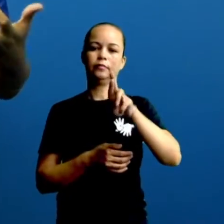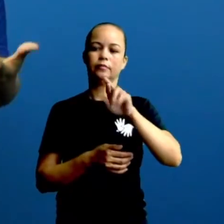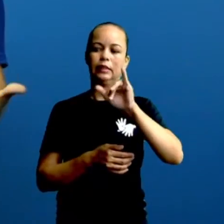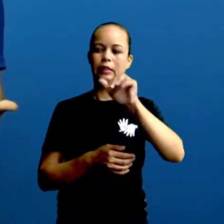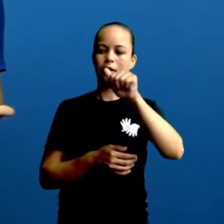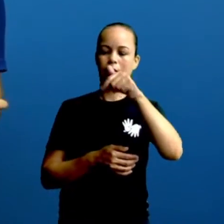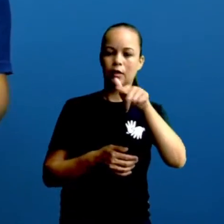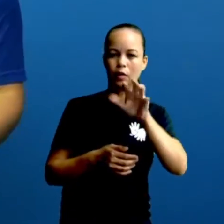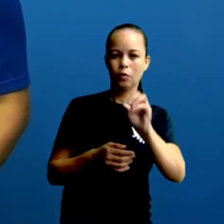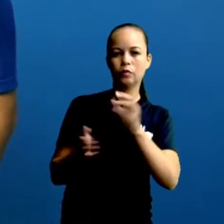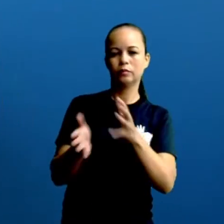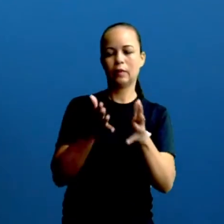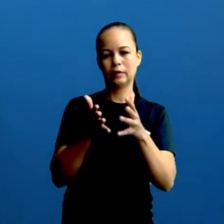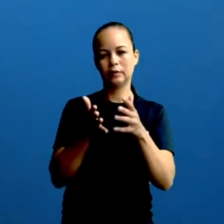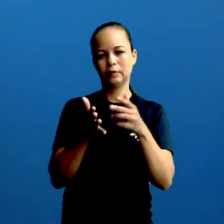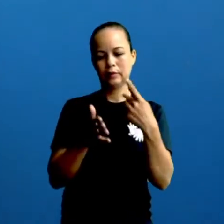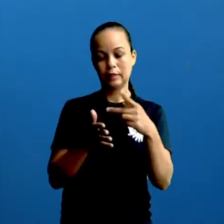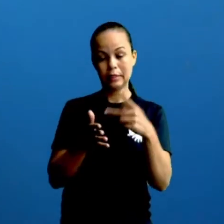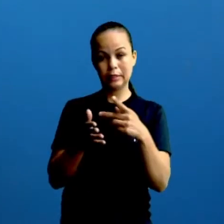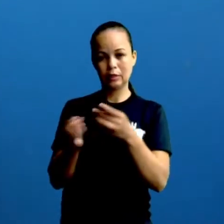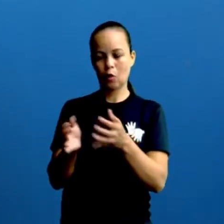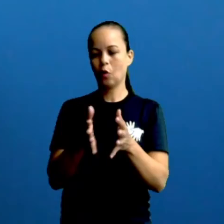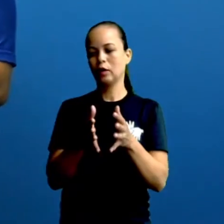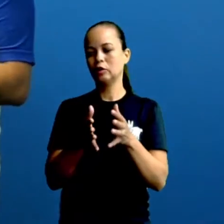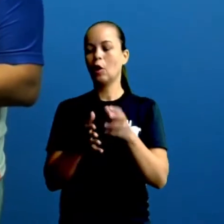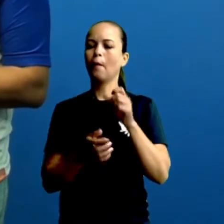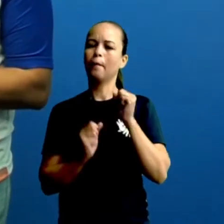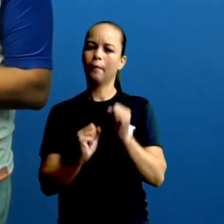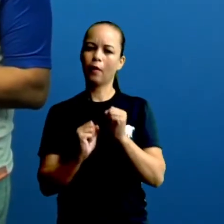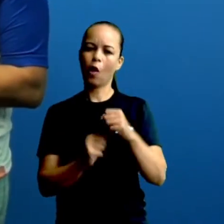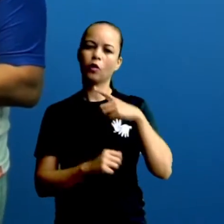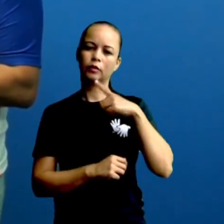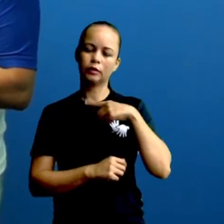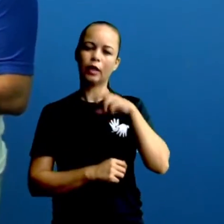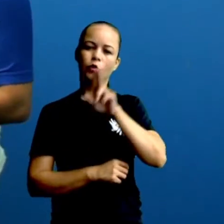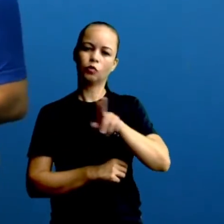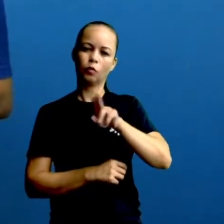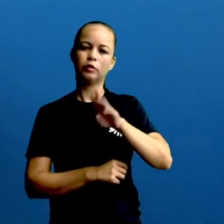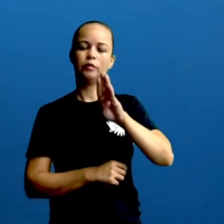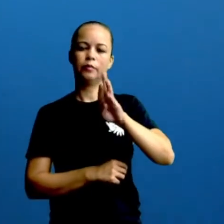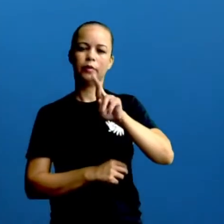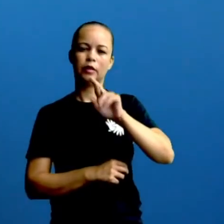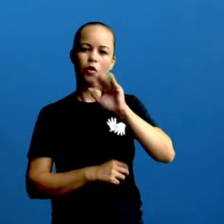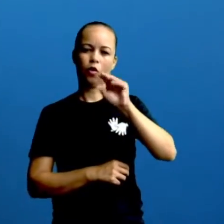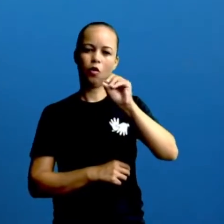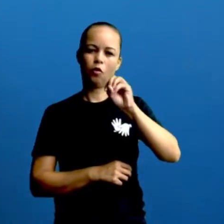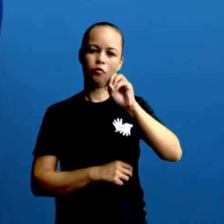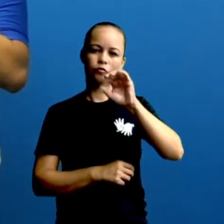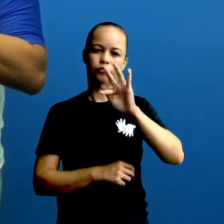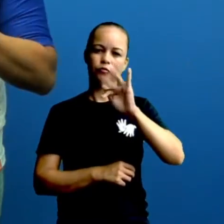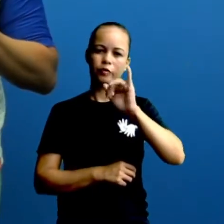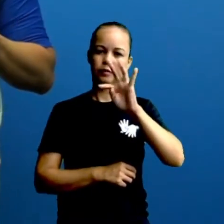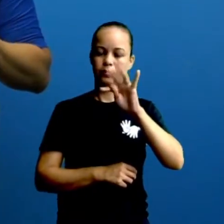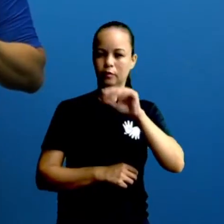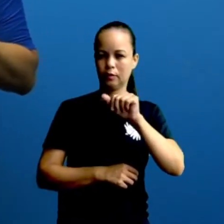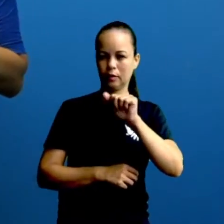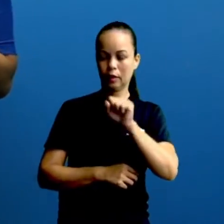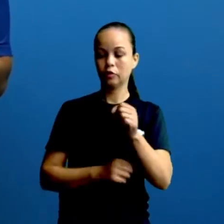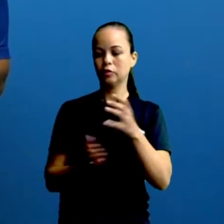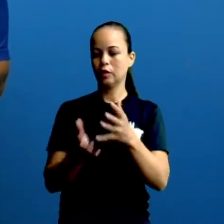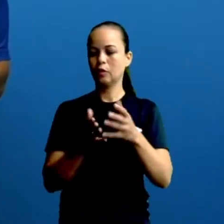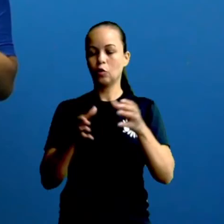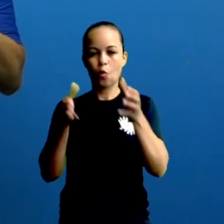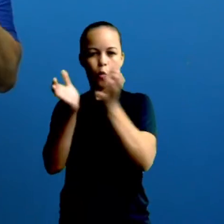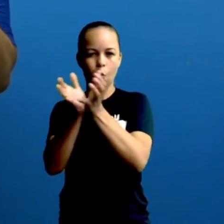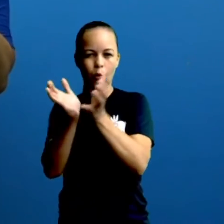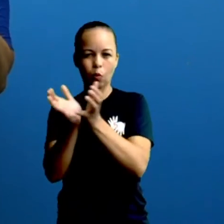partes desse organismo, a gente pode chamar já os chamados as briófitas. Então, depois das briófitas, briófitas fazem parte de um